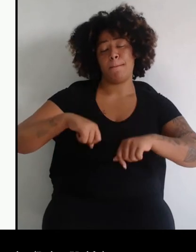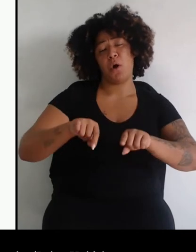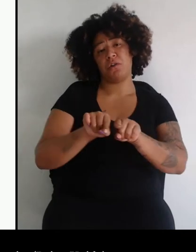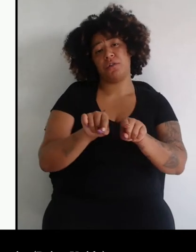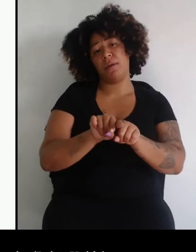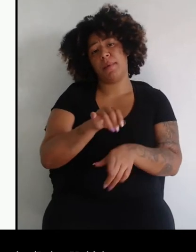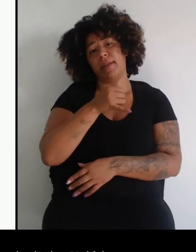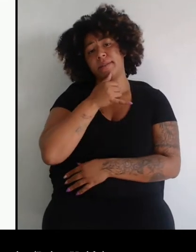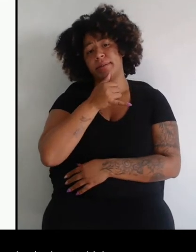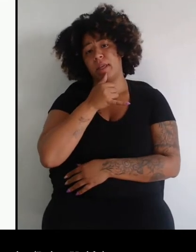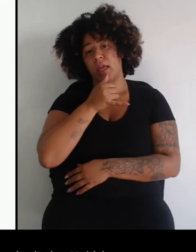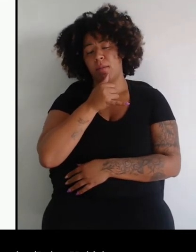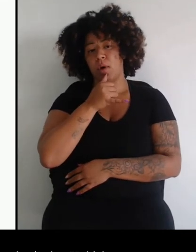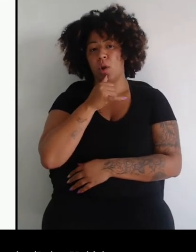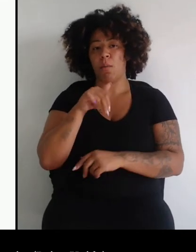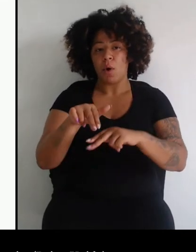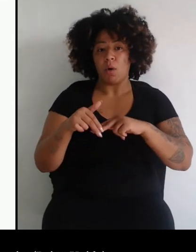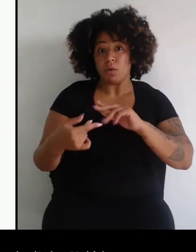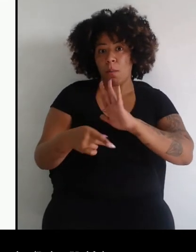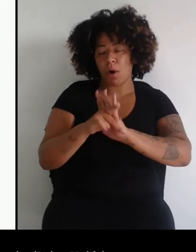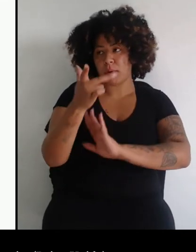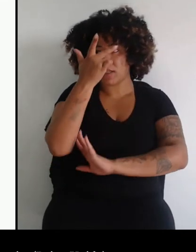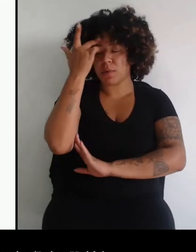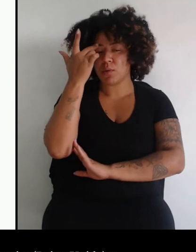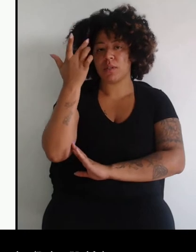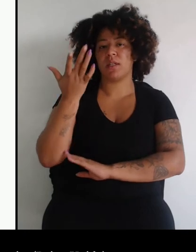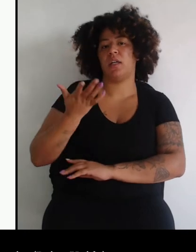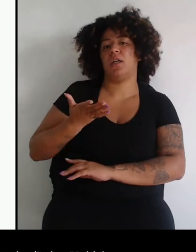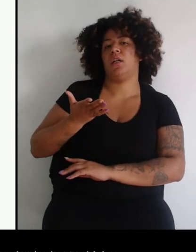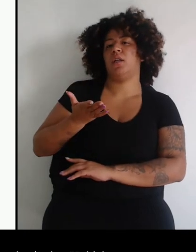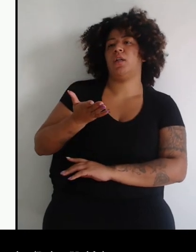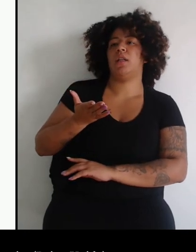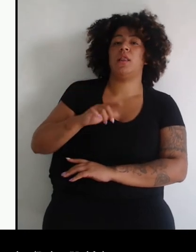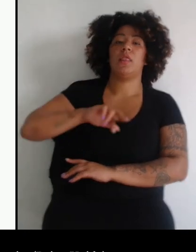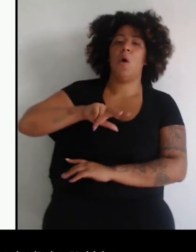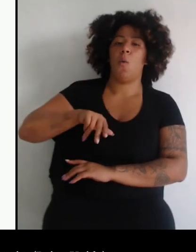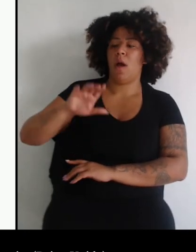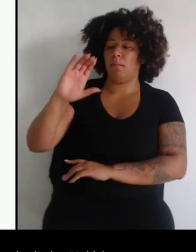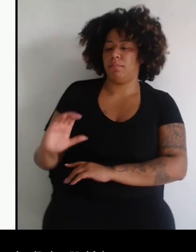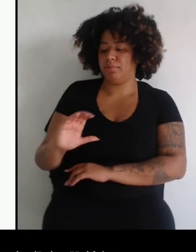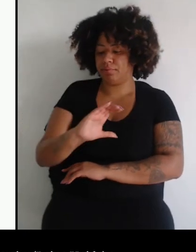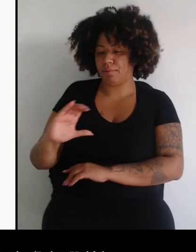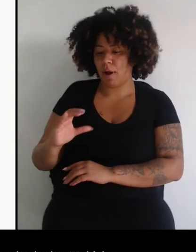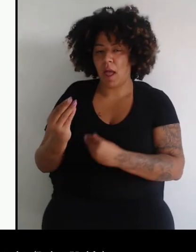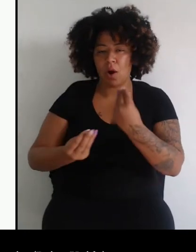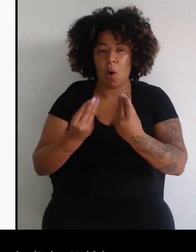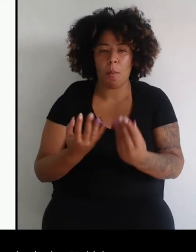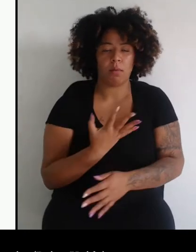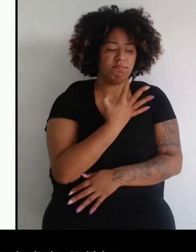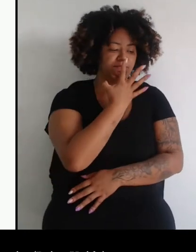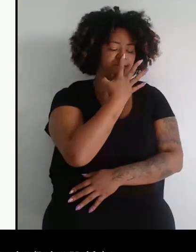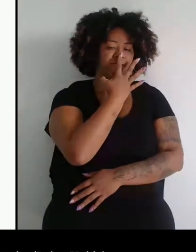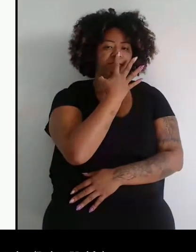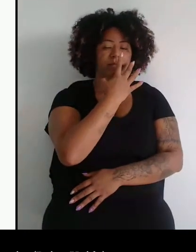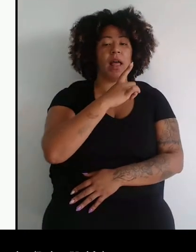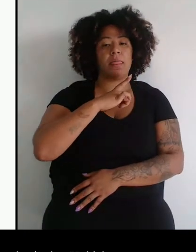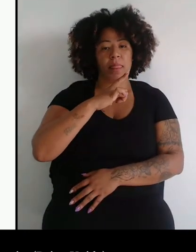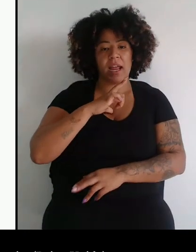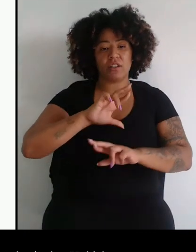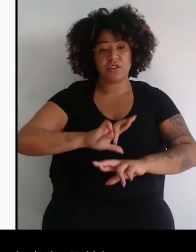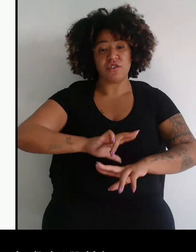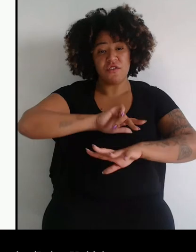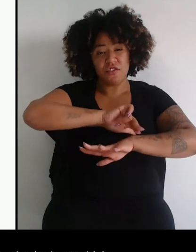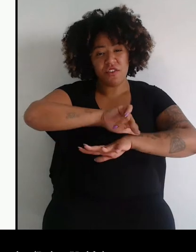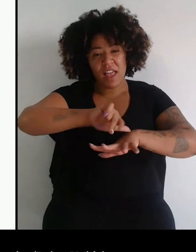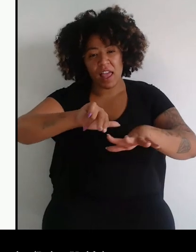pelos anti católicos como um tipo de fetiche Há muitas crucifixos no